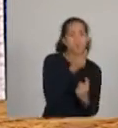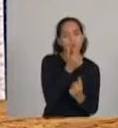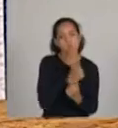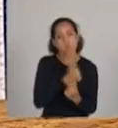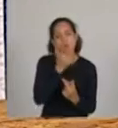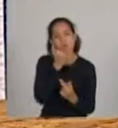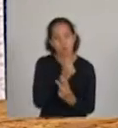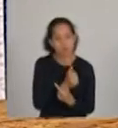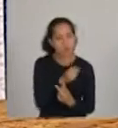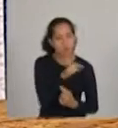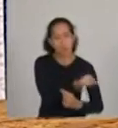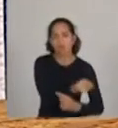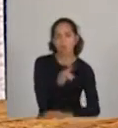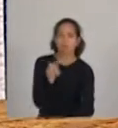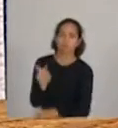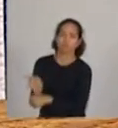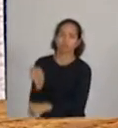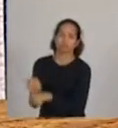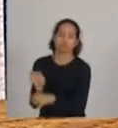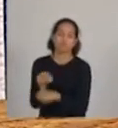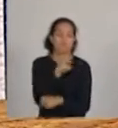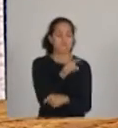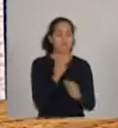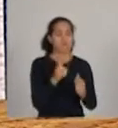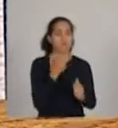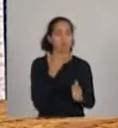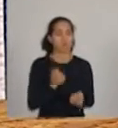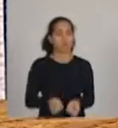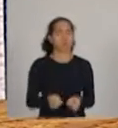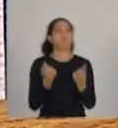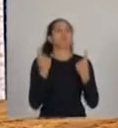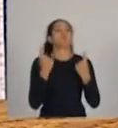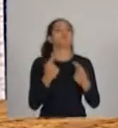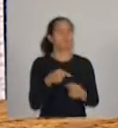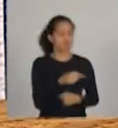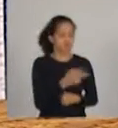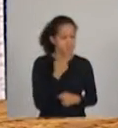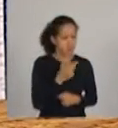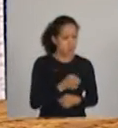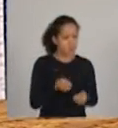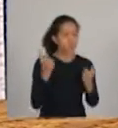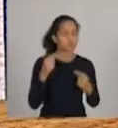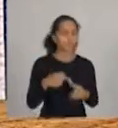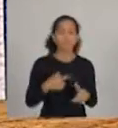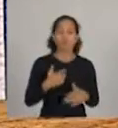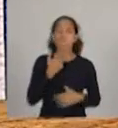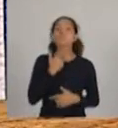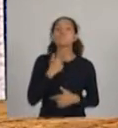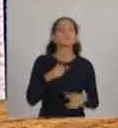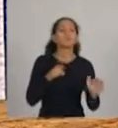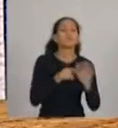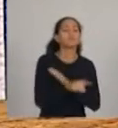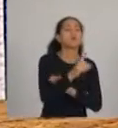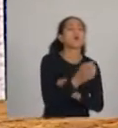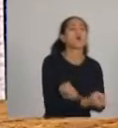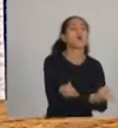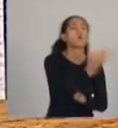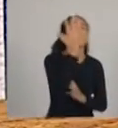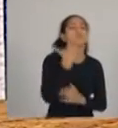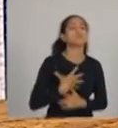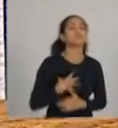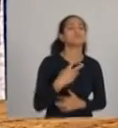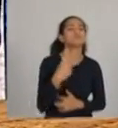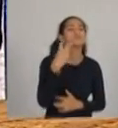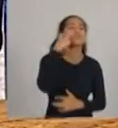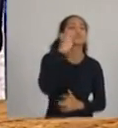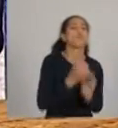estava achando isso um absurdo. A minha vontade era de levantar-me e perguntar assim: o senhor tem quantos filhos adotivos? Porque